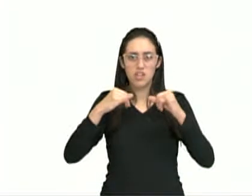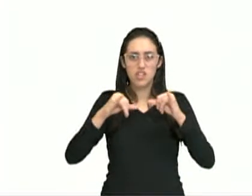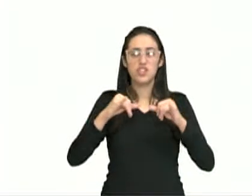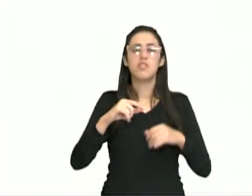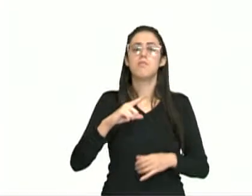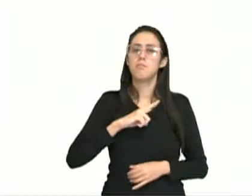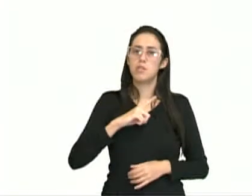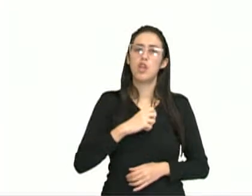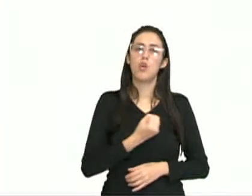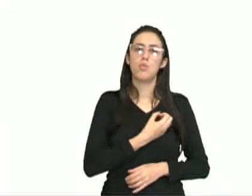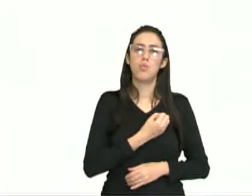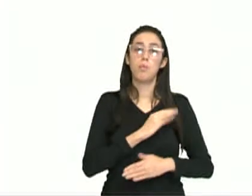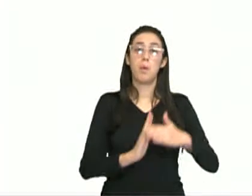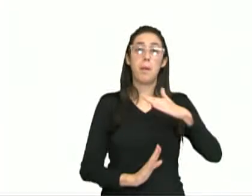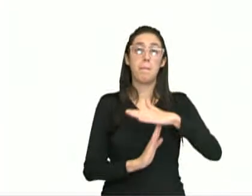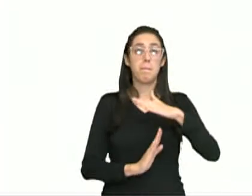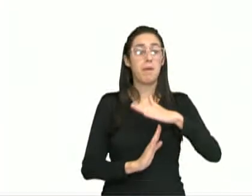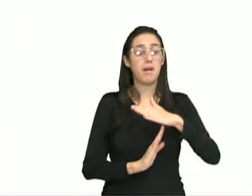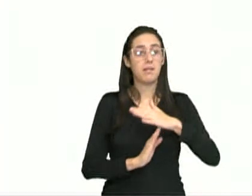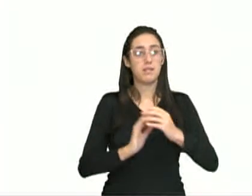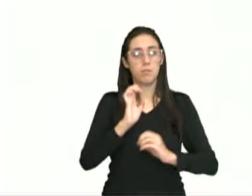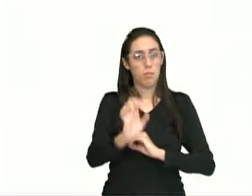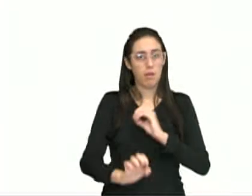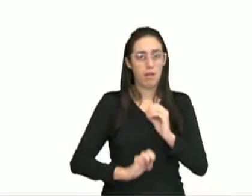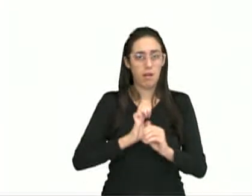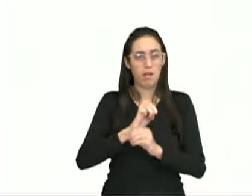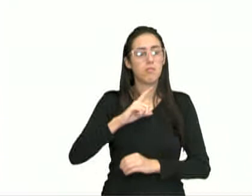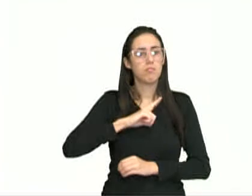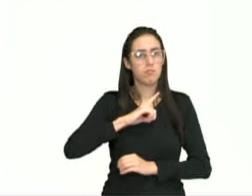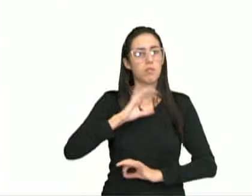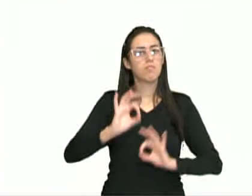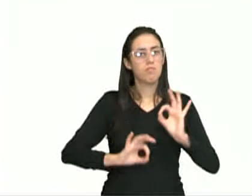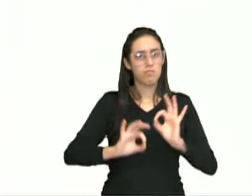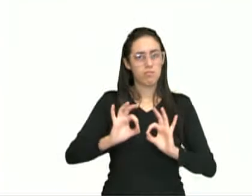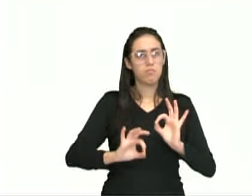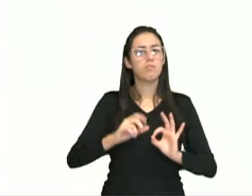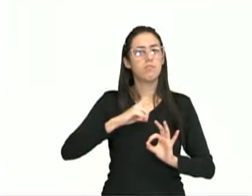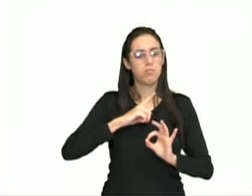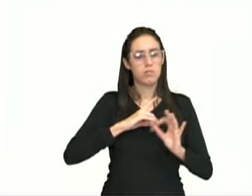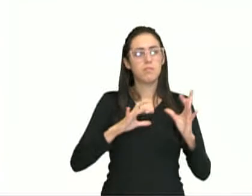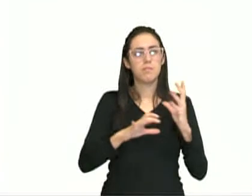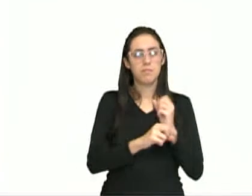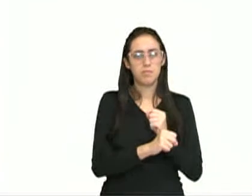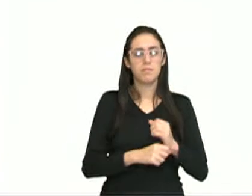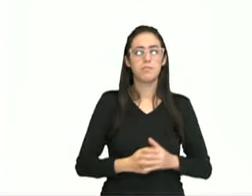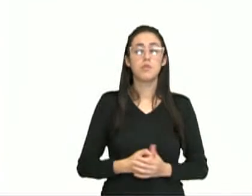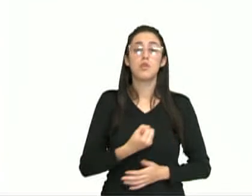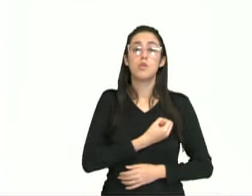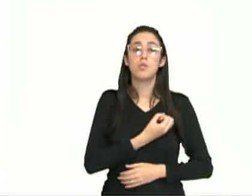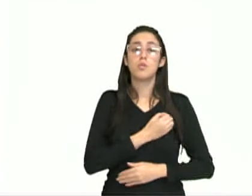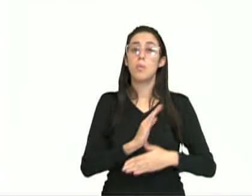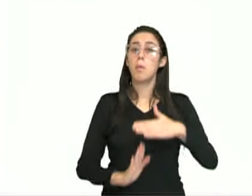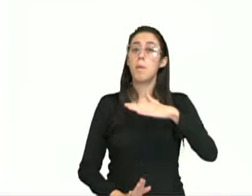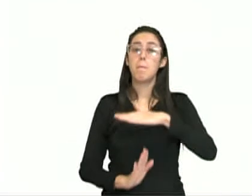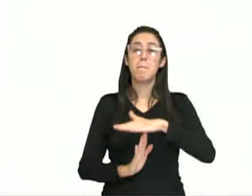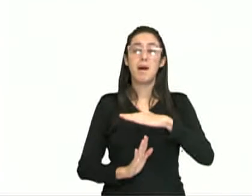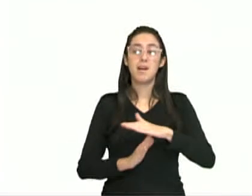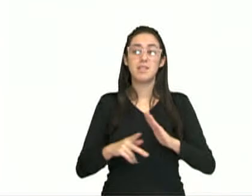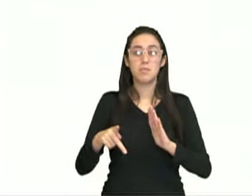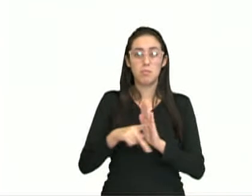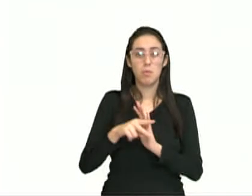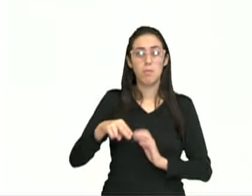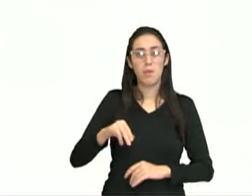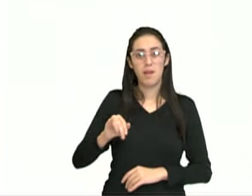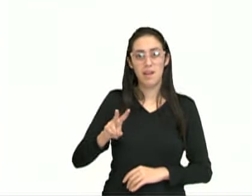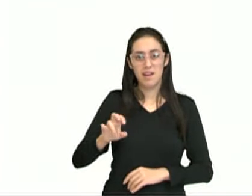apresentam um número máximo de elétrons calculados teoricamente. Os números máximos de elétrons para os níveis e subníveis de